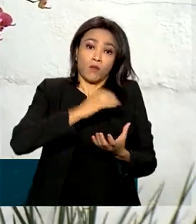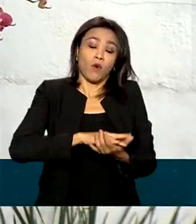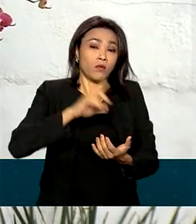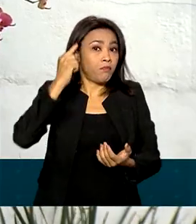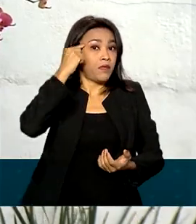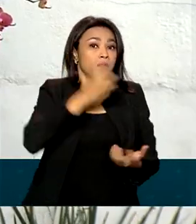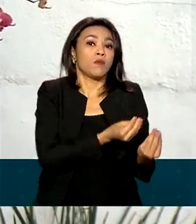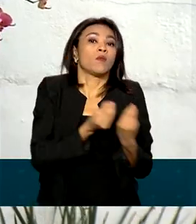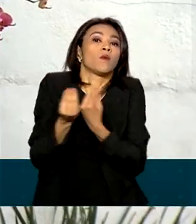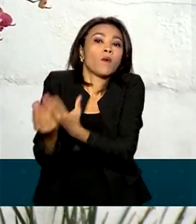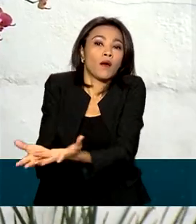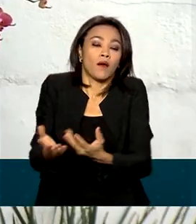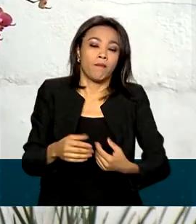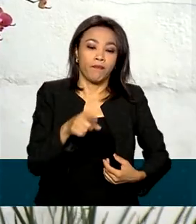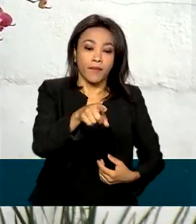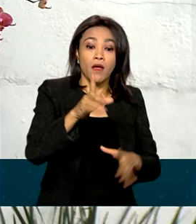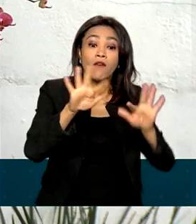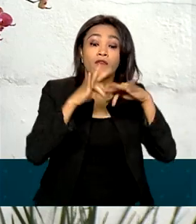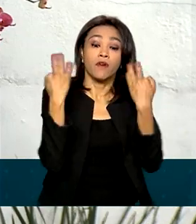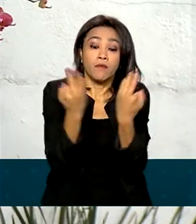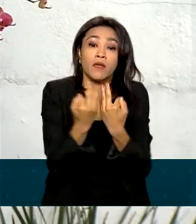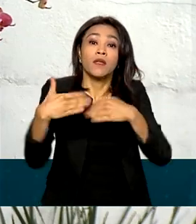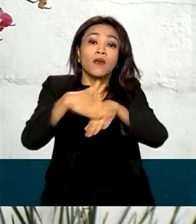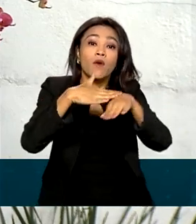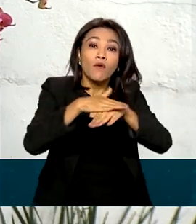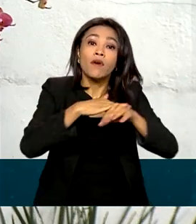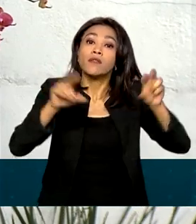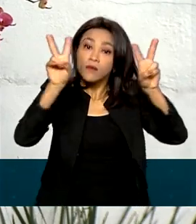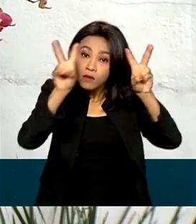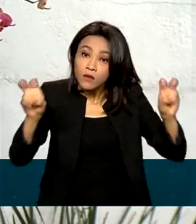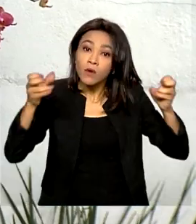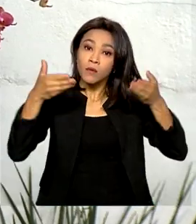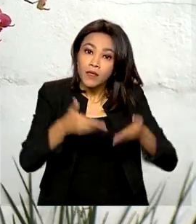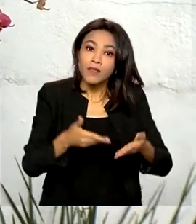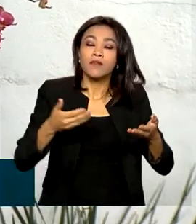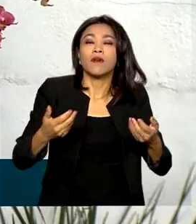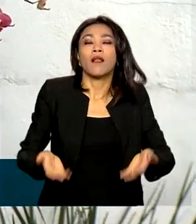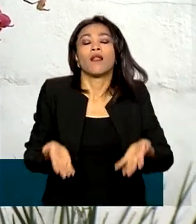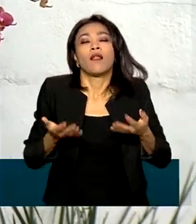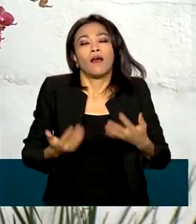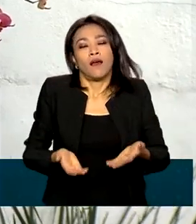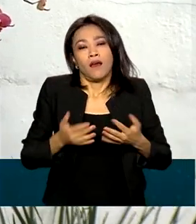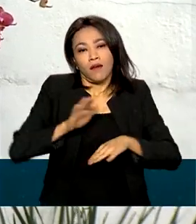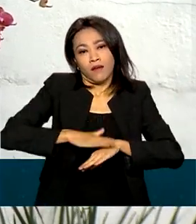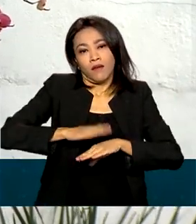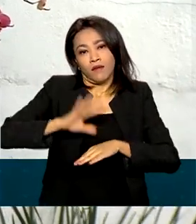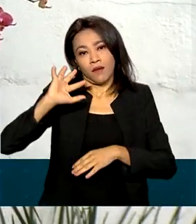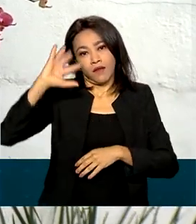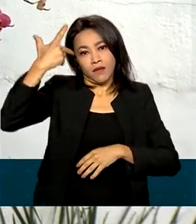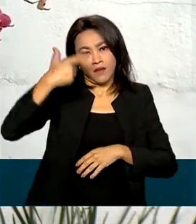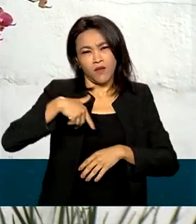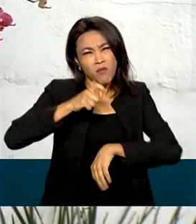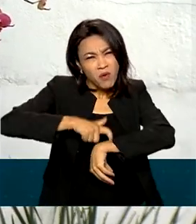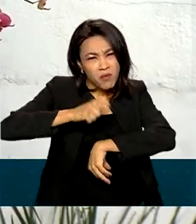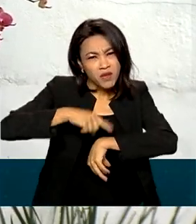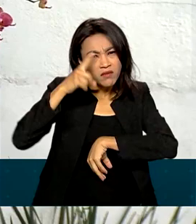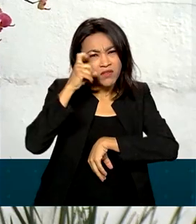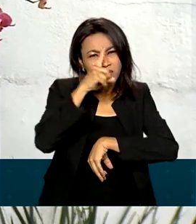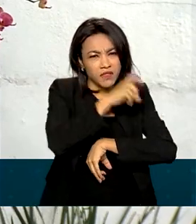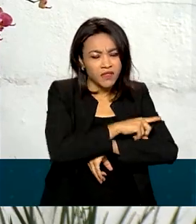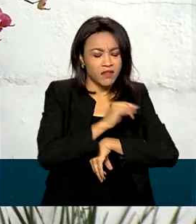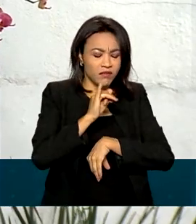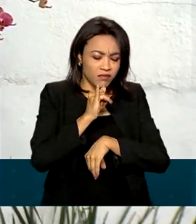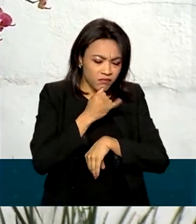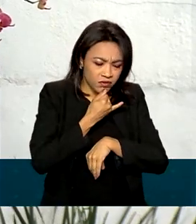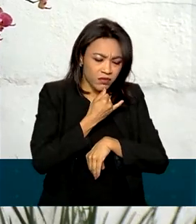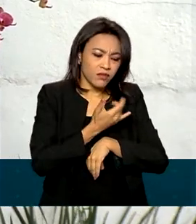sobre doação de órgãos tornam mais leve a decisão quando ela precisa ser tomada e transformam um momento difícil em